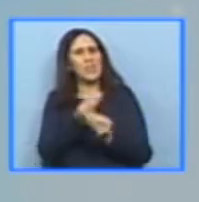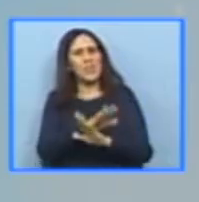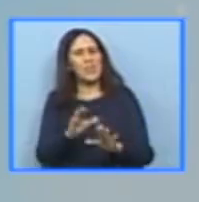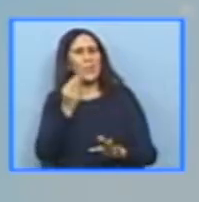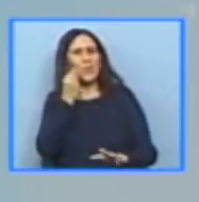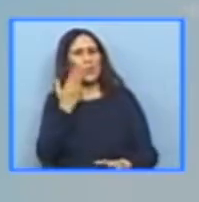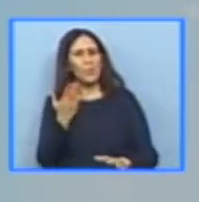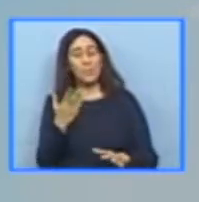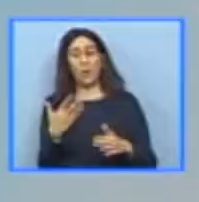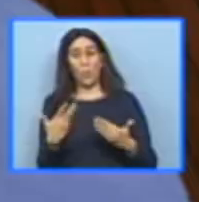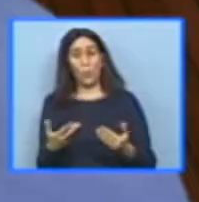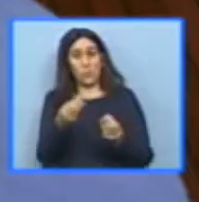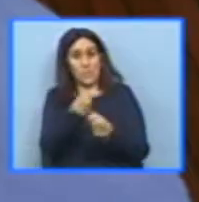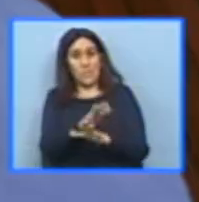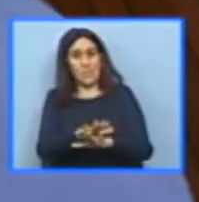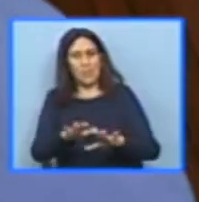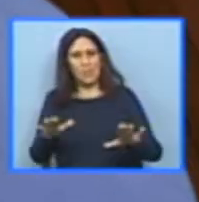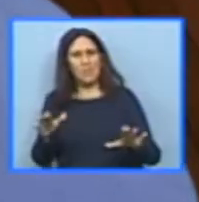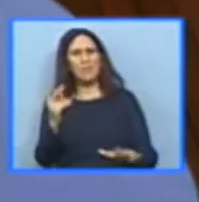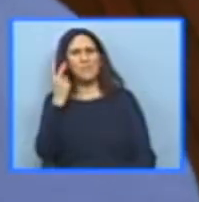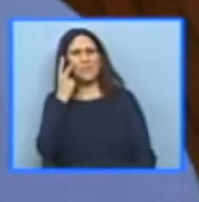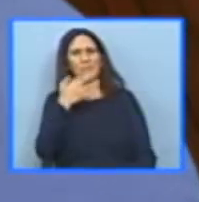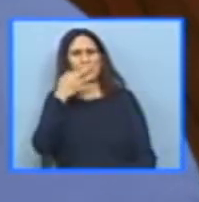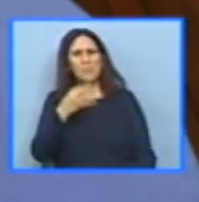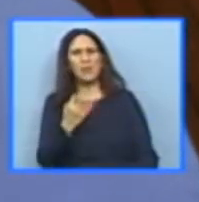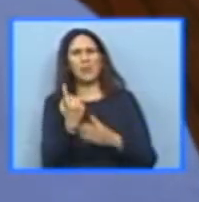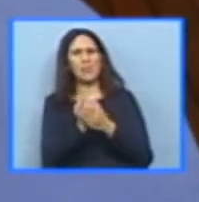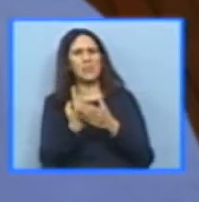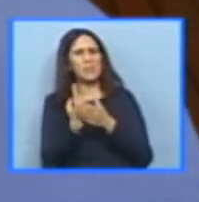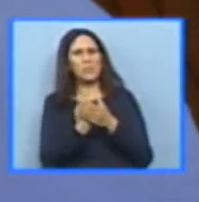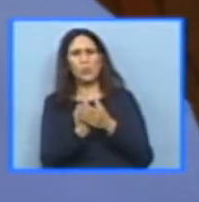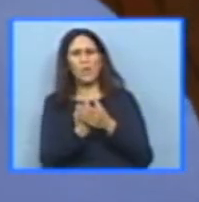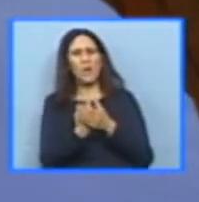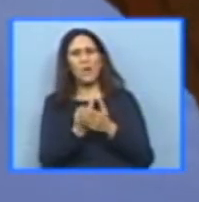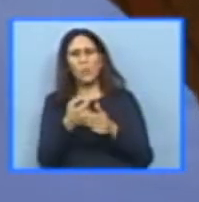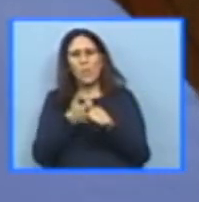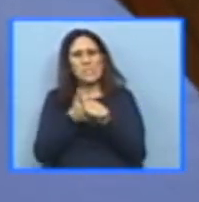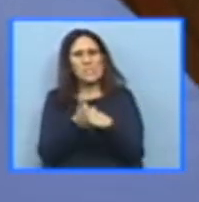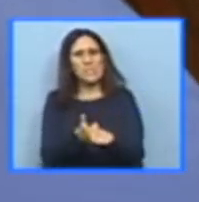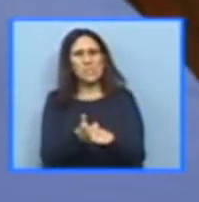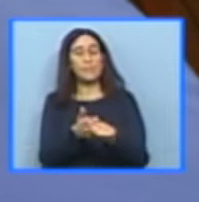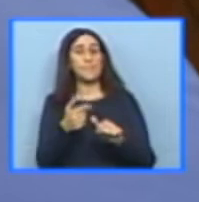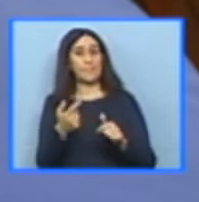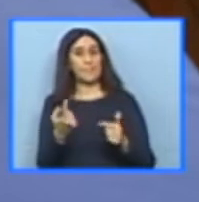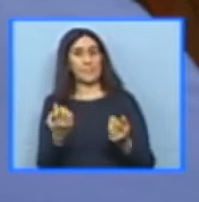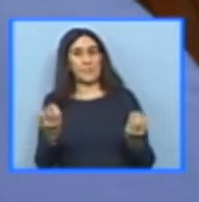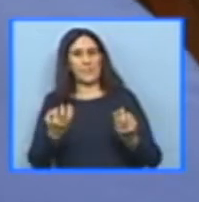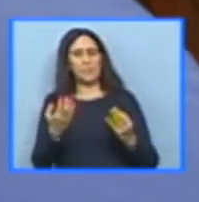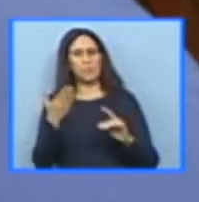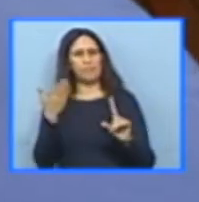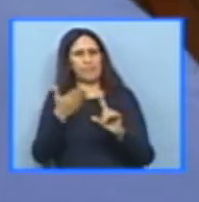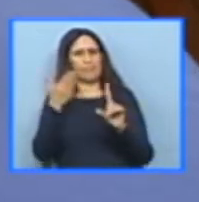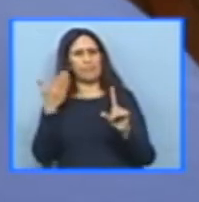As crianças hoje vivem completamente isoladas e com a lupa em cima. E esta questão, este foco